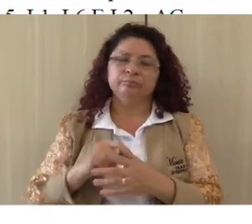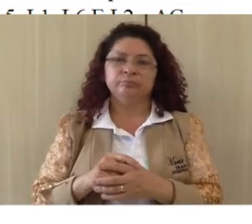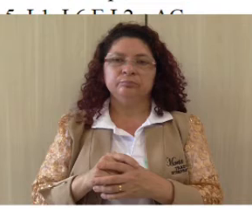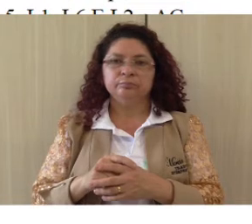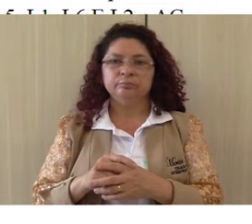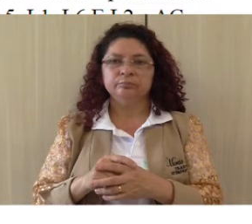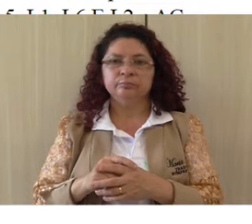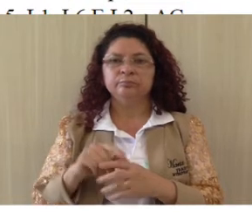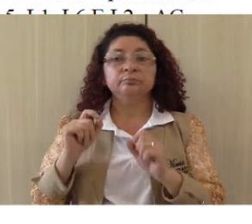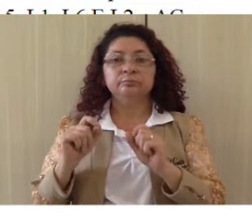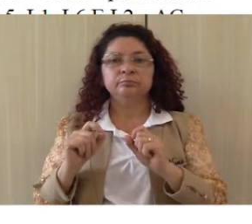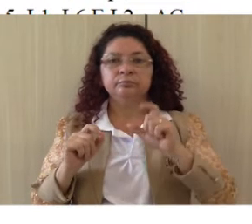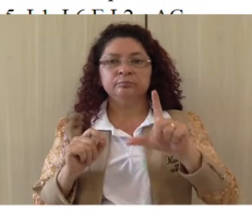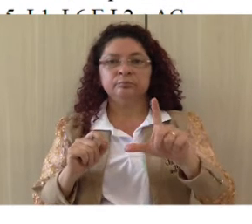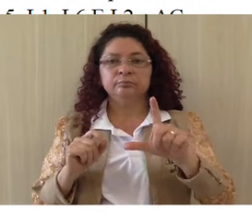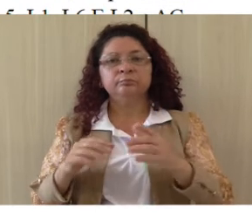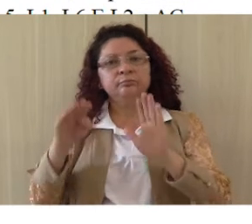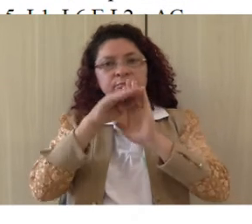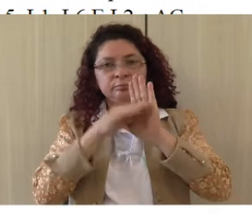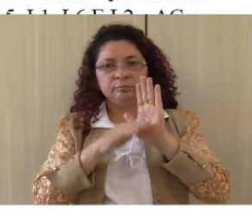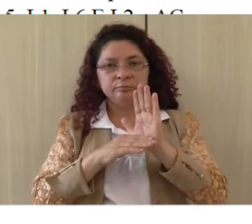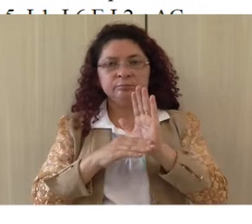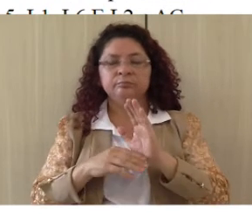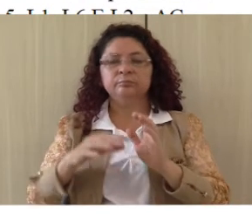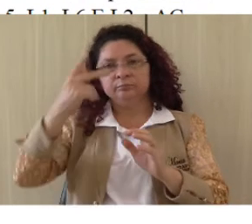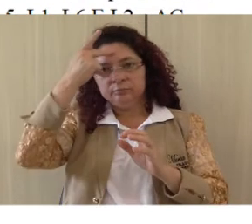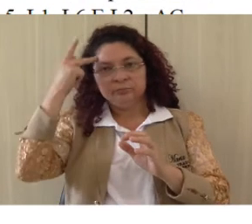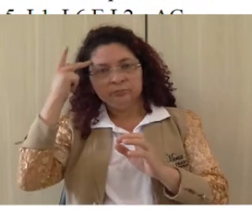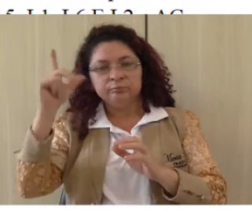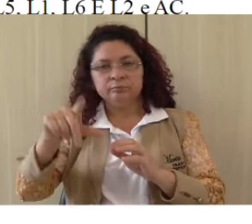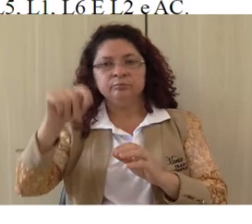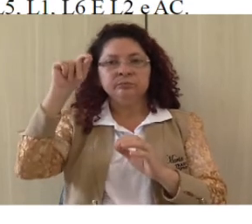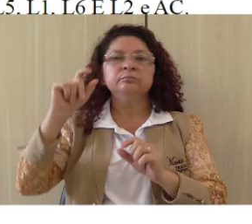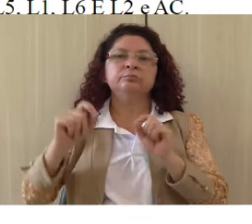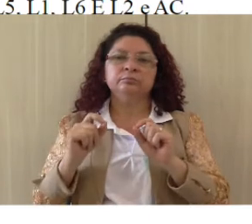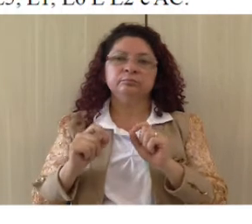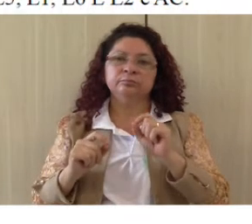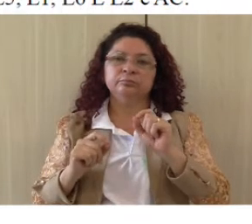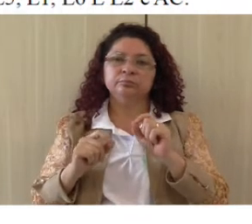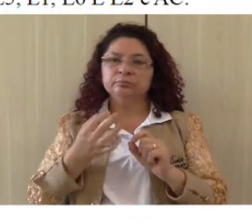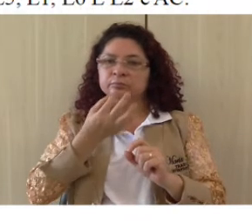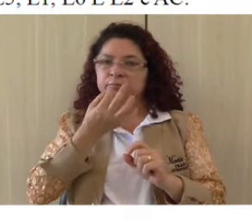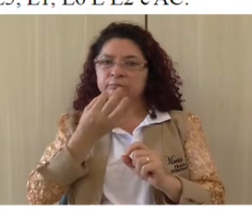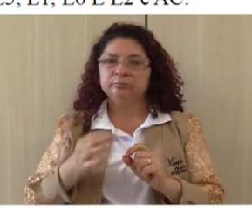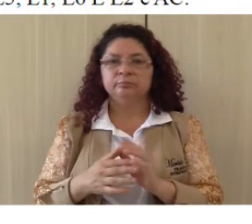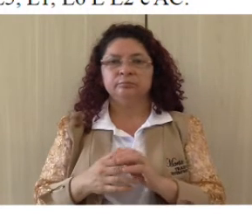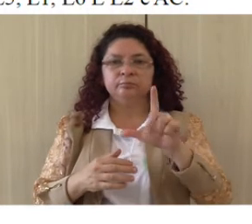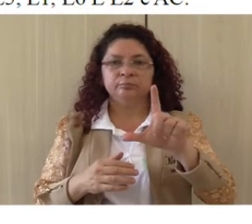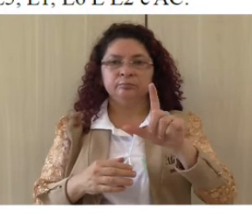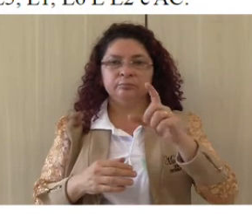modalidade L3 serão preenchidas sequencialmente por candidatos ou candidatas optantes da